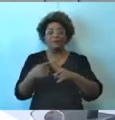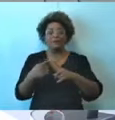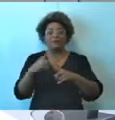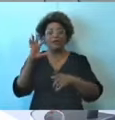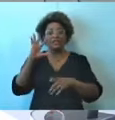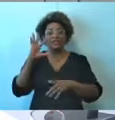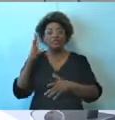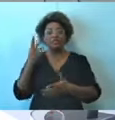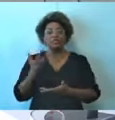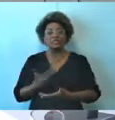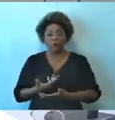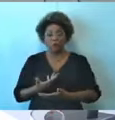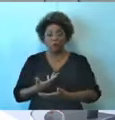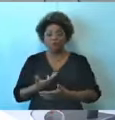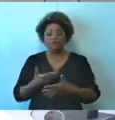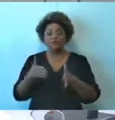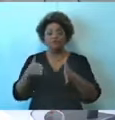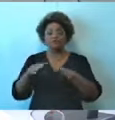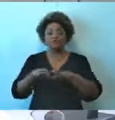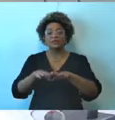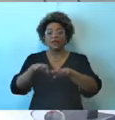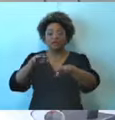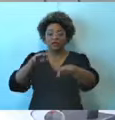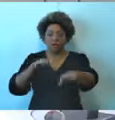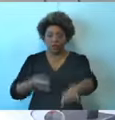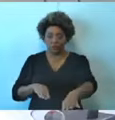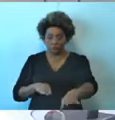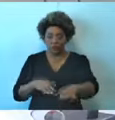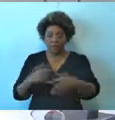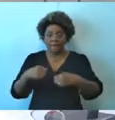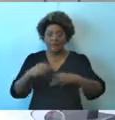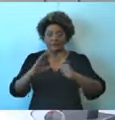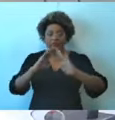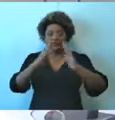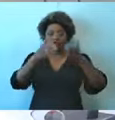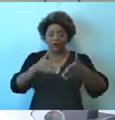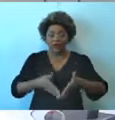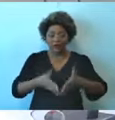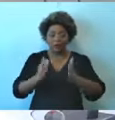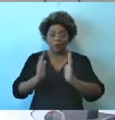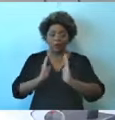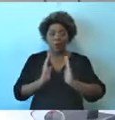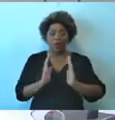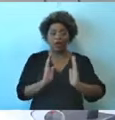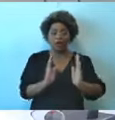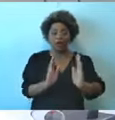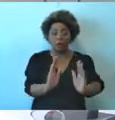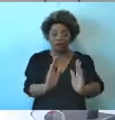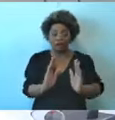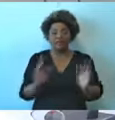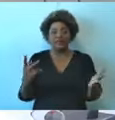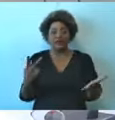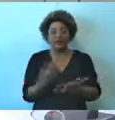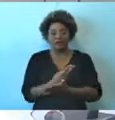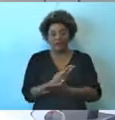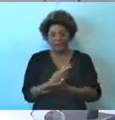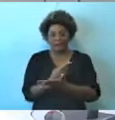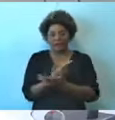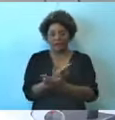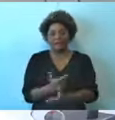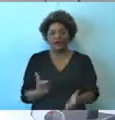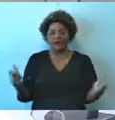principalmente voltada para os grandes corredores, que é onde acontecem a maior parte dos acidentes. E você citou Cristiano Machado e Antônio Carlos. Eu queria trazer uma